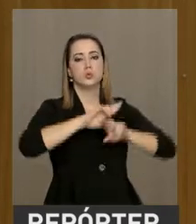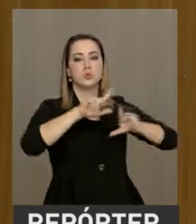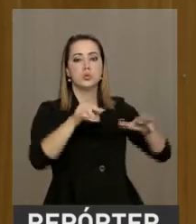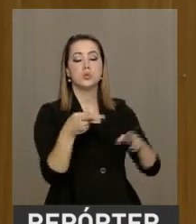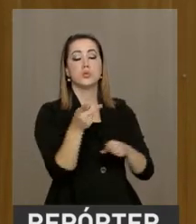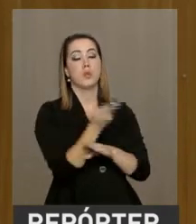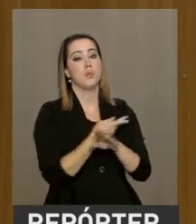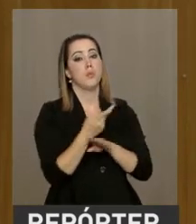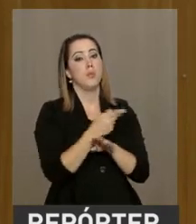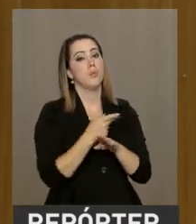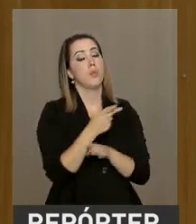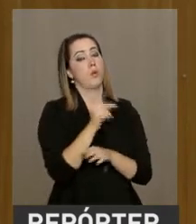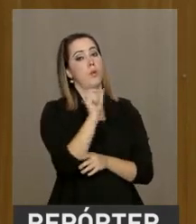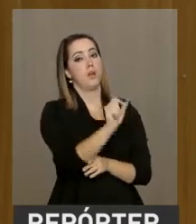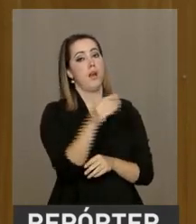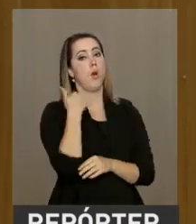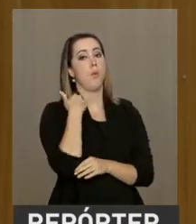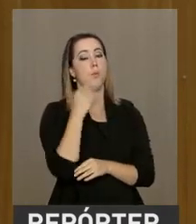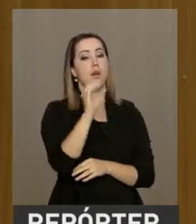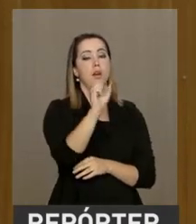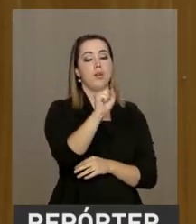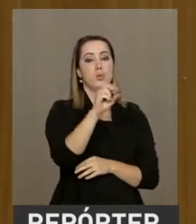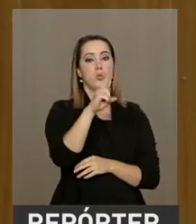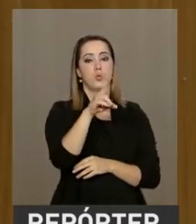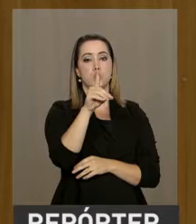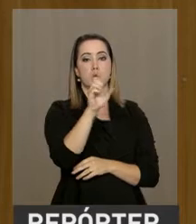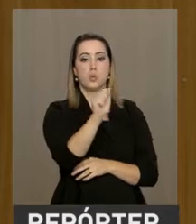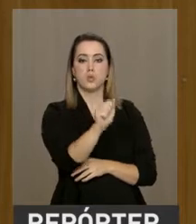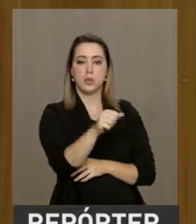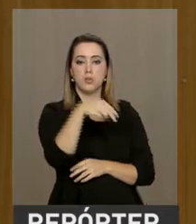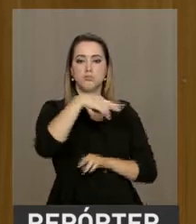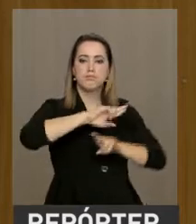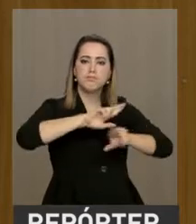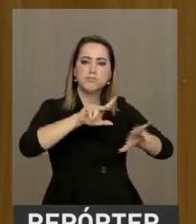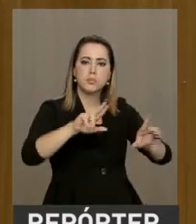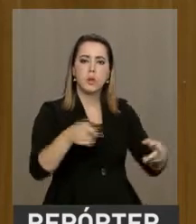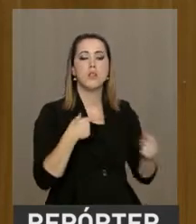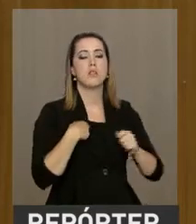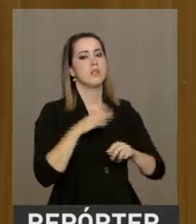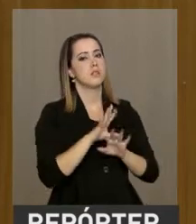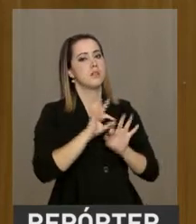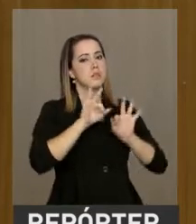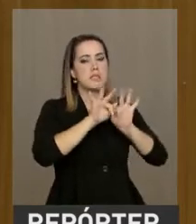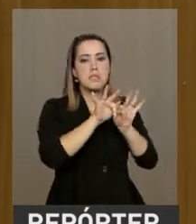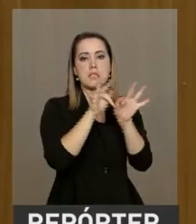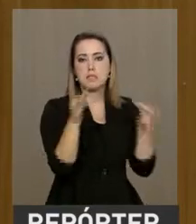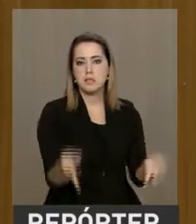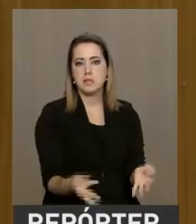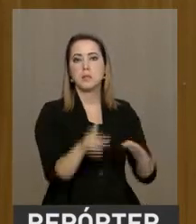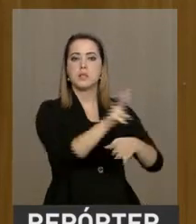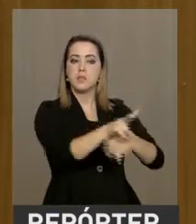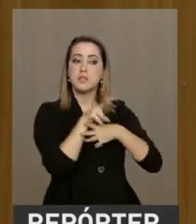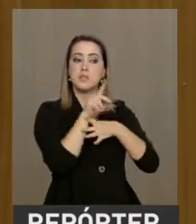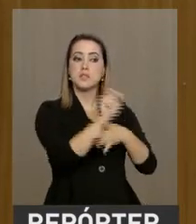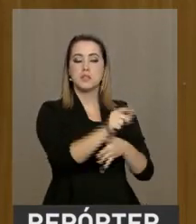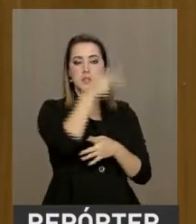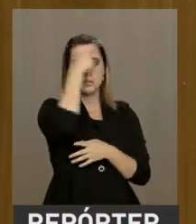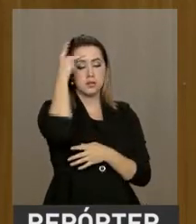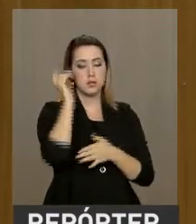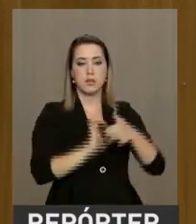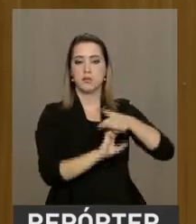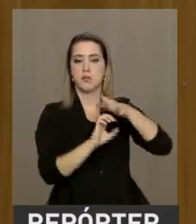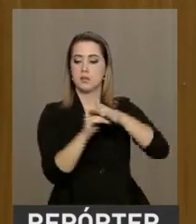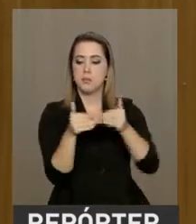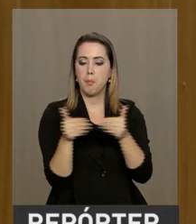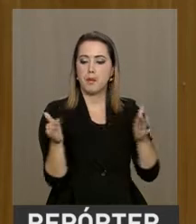procurar sudam sudene isso deco todos estarão sempre orientados a desburocratizar e facilitar com que os empreendimentos possam